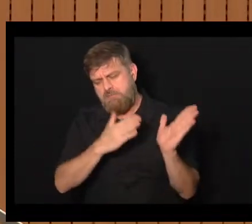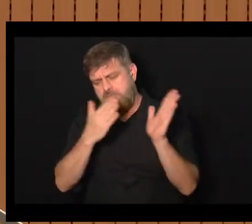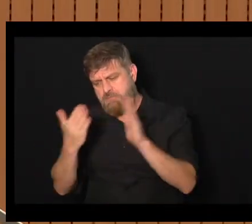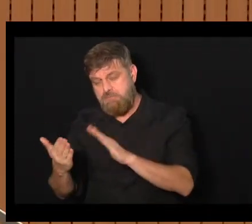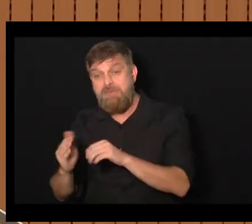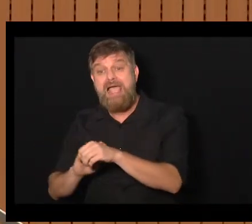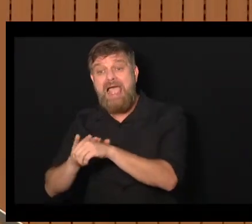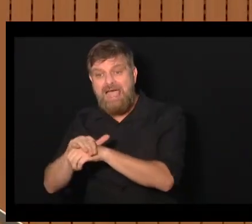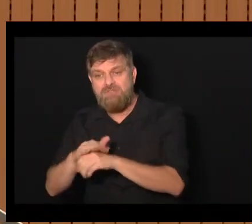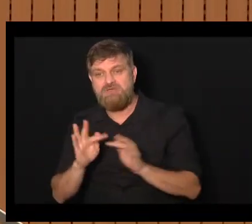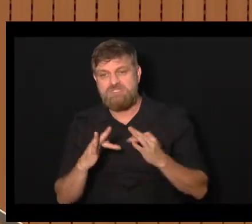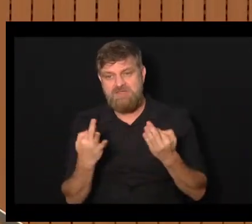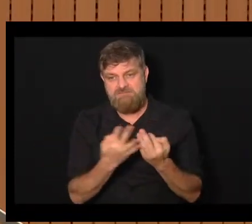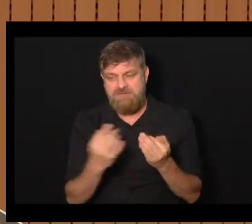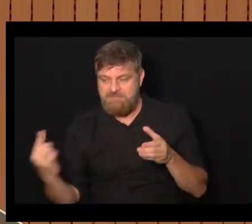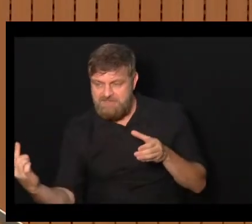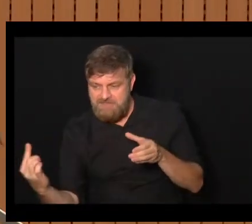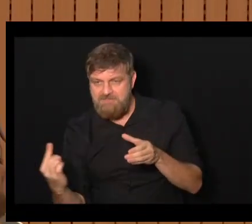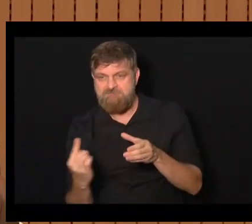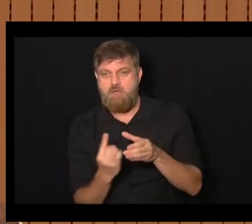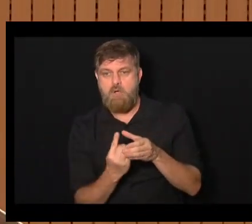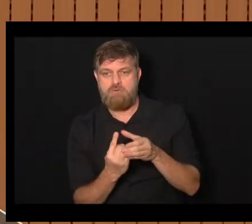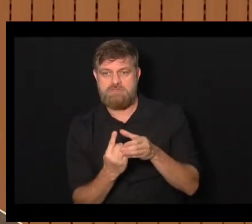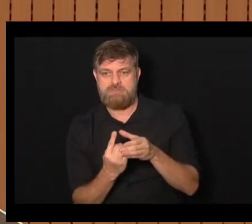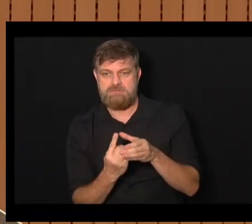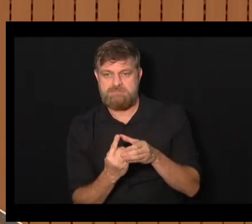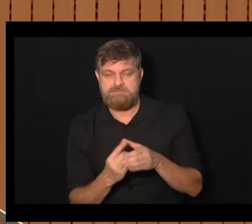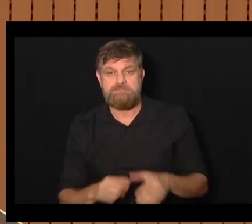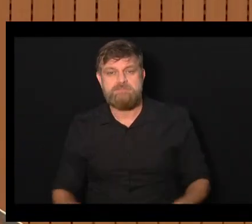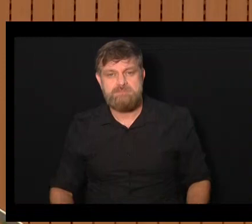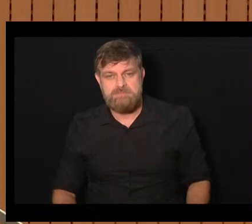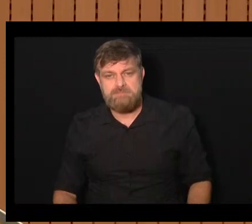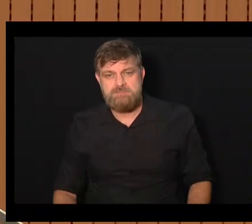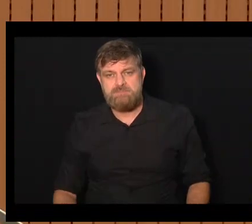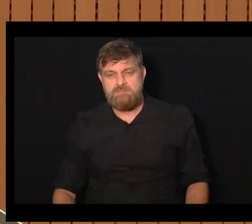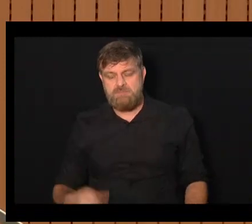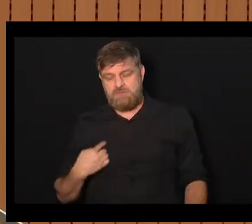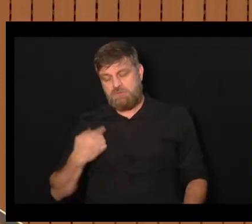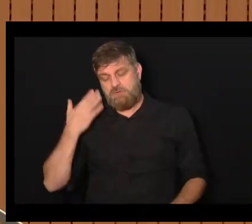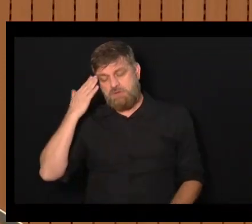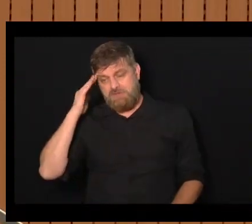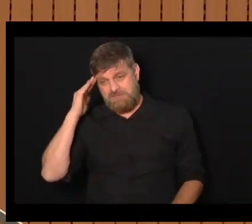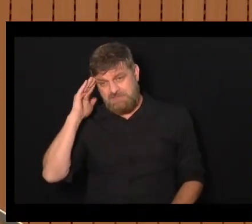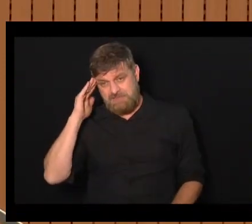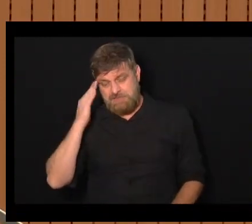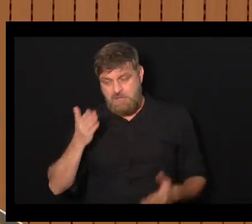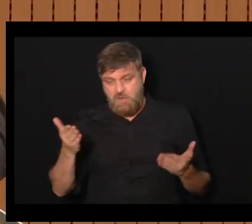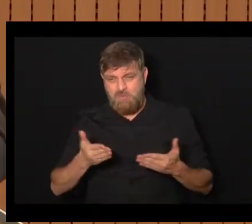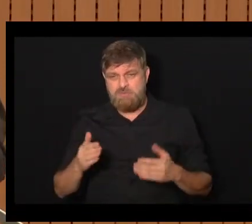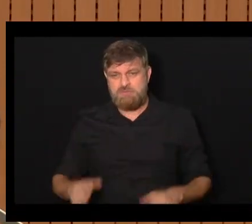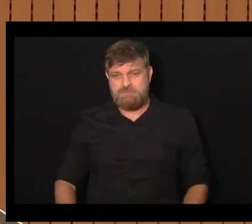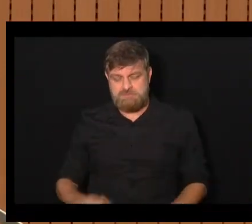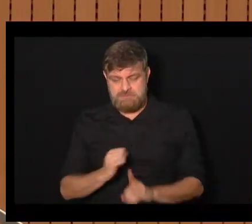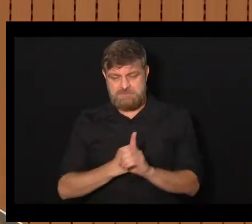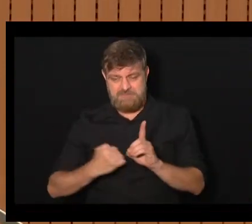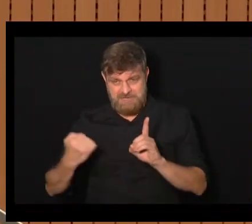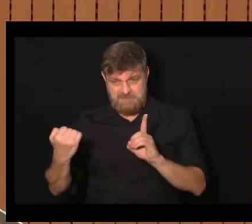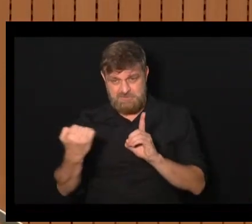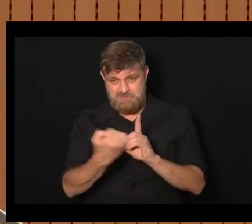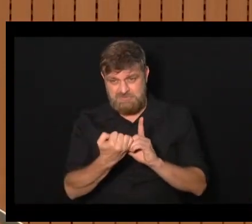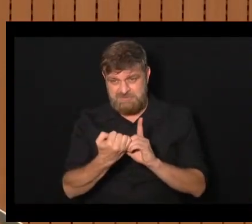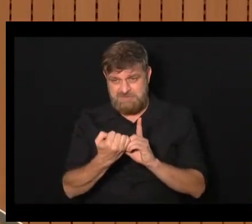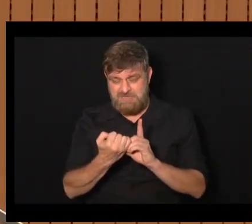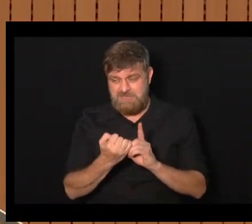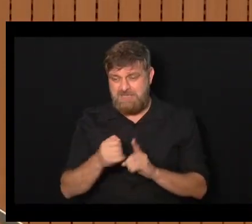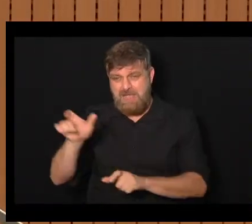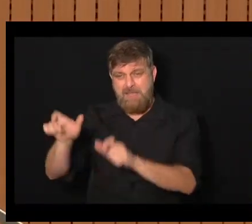dele. E hoje o que nós precisamos entender, vereador Rodrigo, é que a figura da sociedade hoje, com